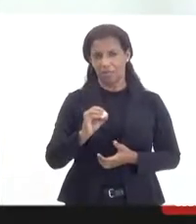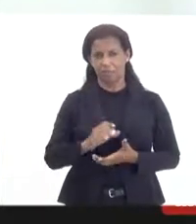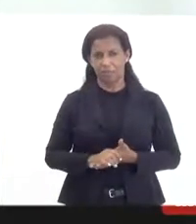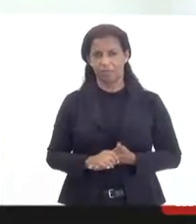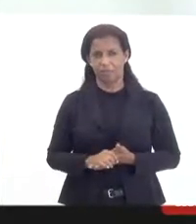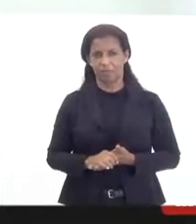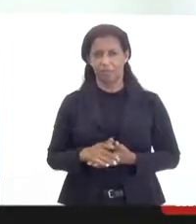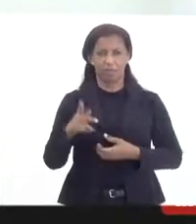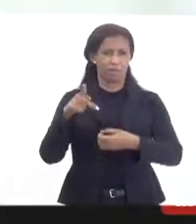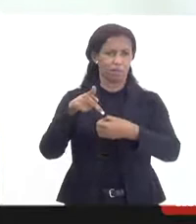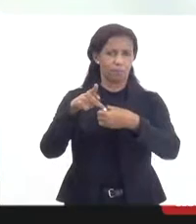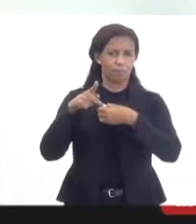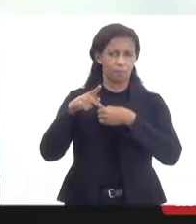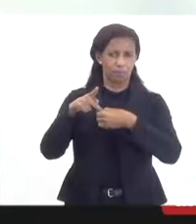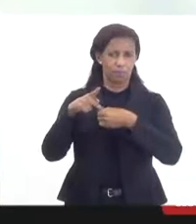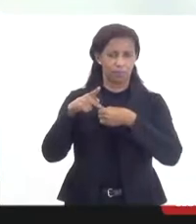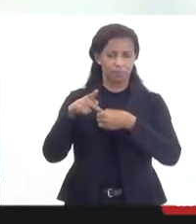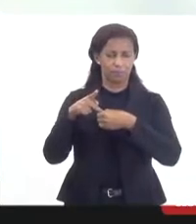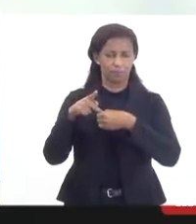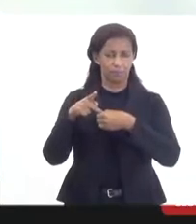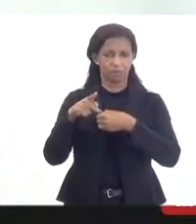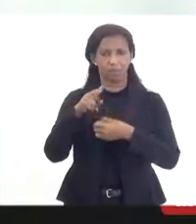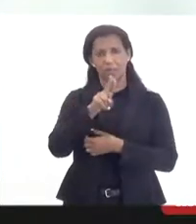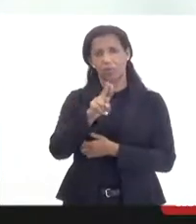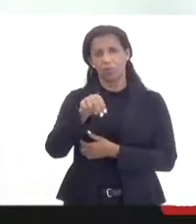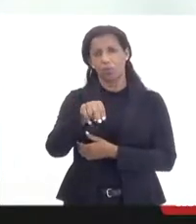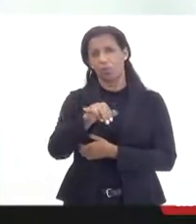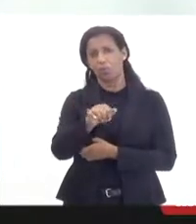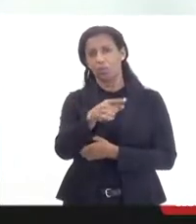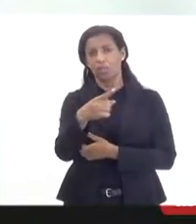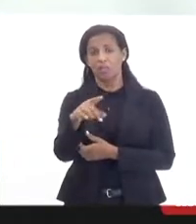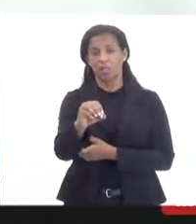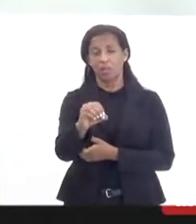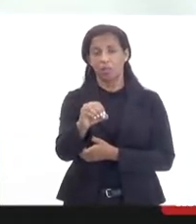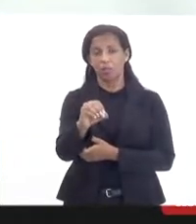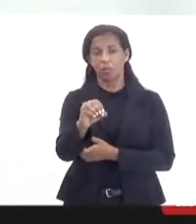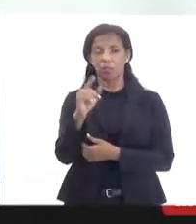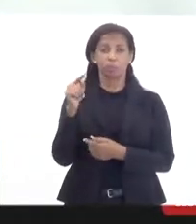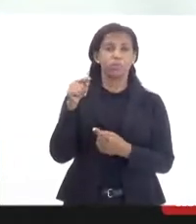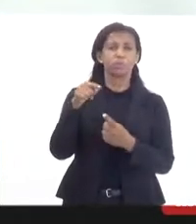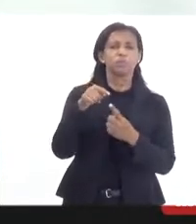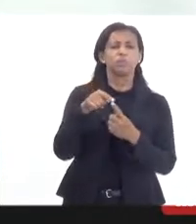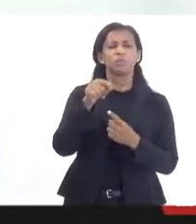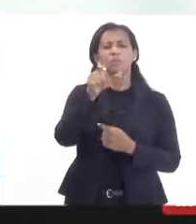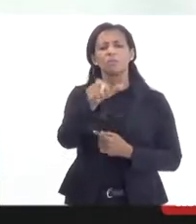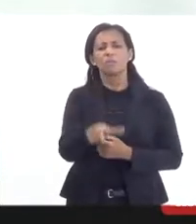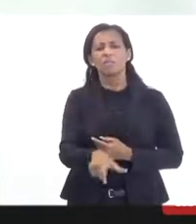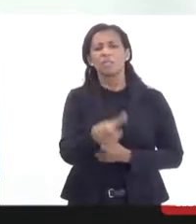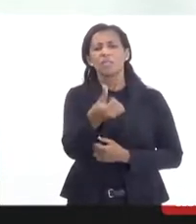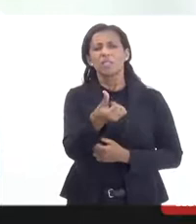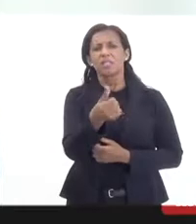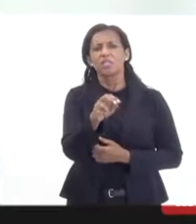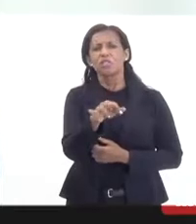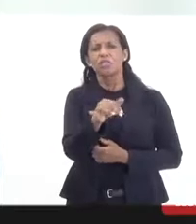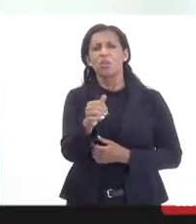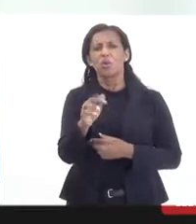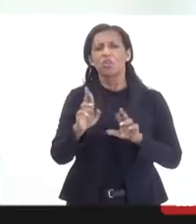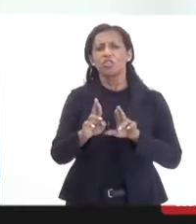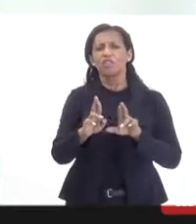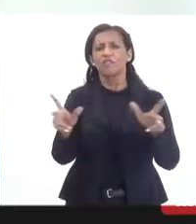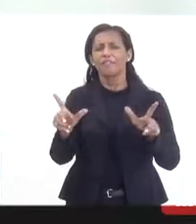da Procuradoria, um critério da União, para identificar ali 6 bilhões de